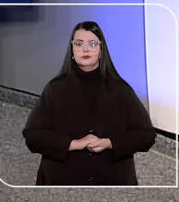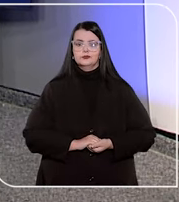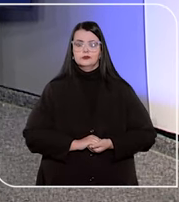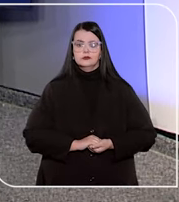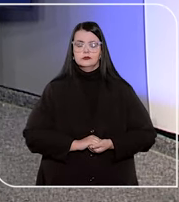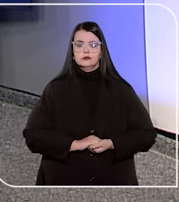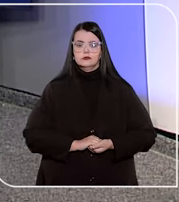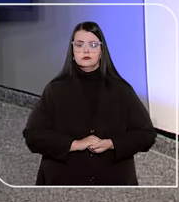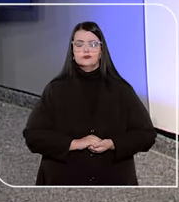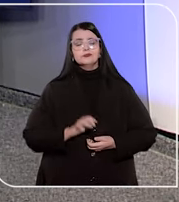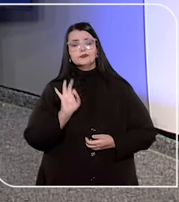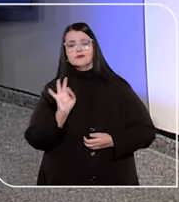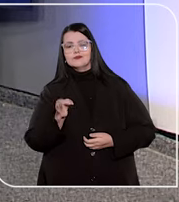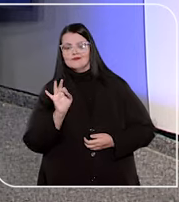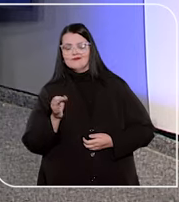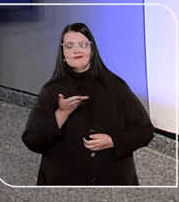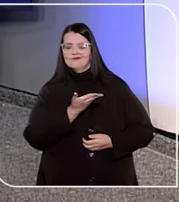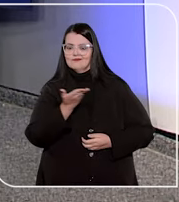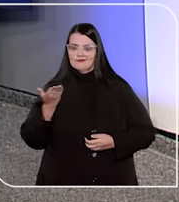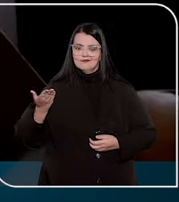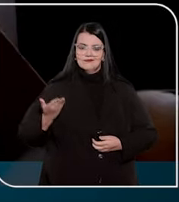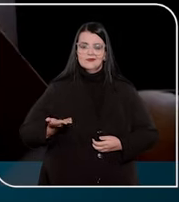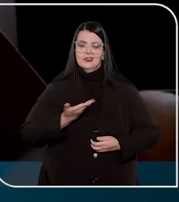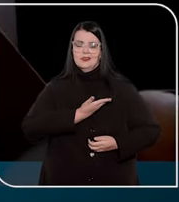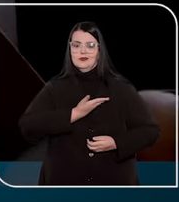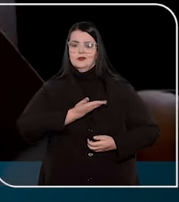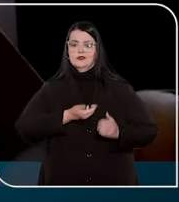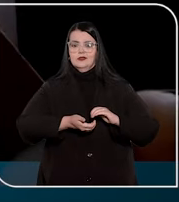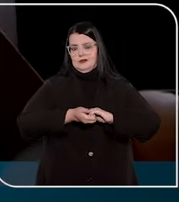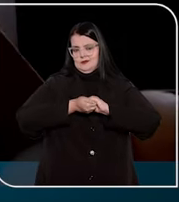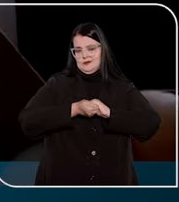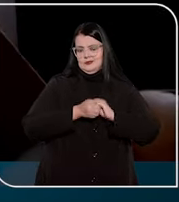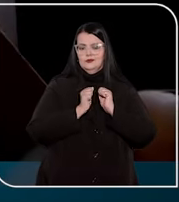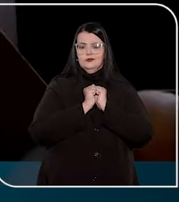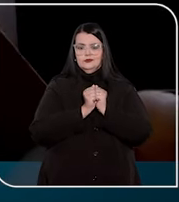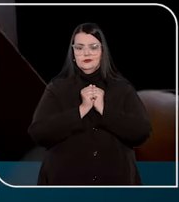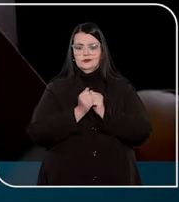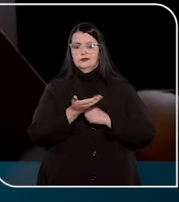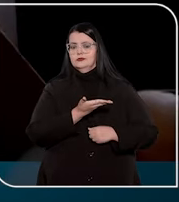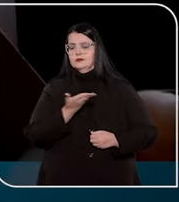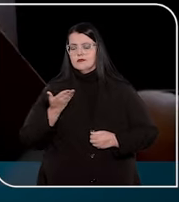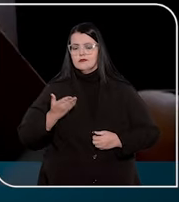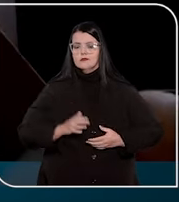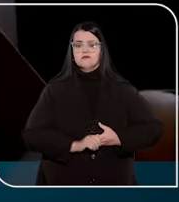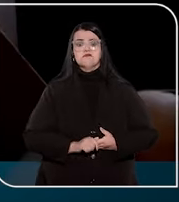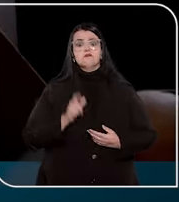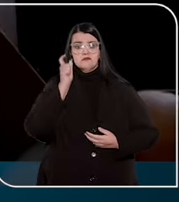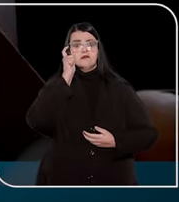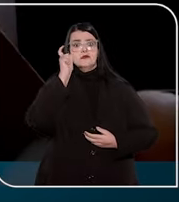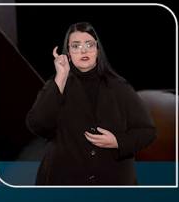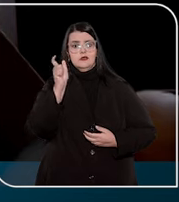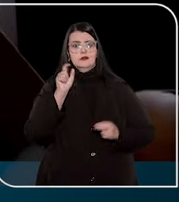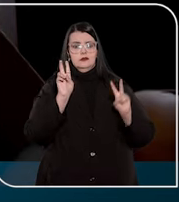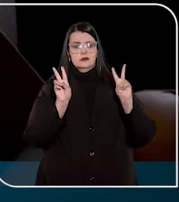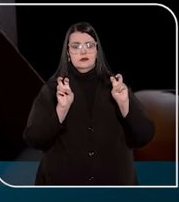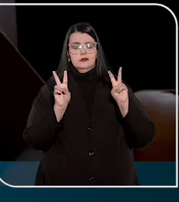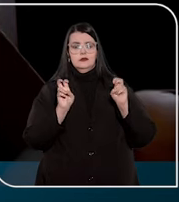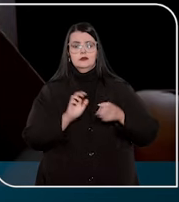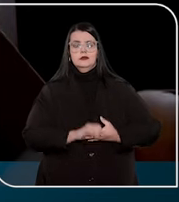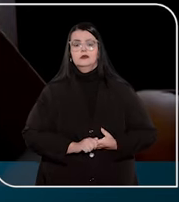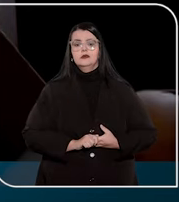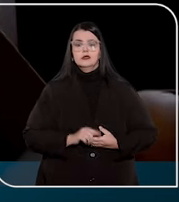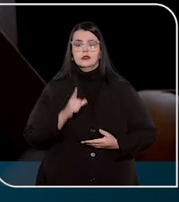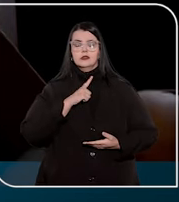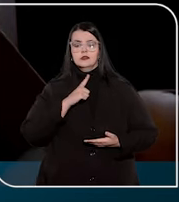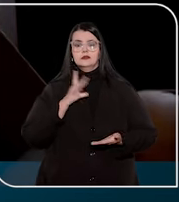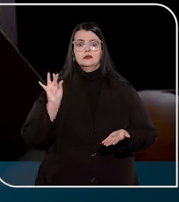Muito bem, Fátima, Diogo, os amigos que estão aí nos acompanhando, né? É uma questão muito interessante essa, porque, na